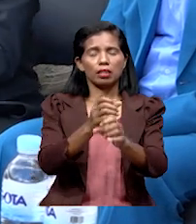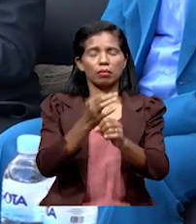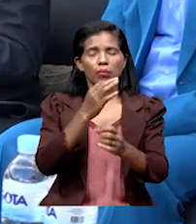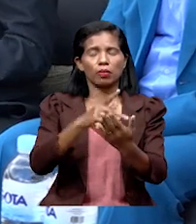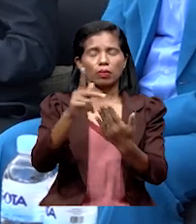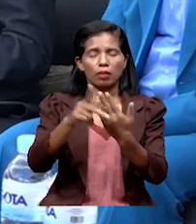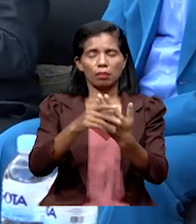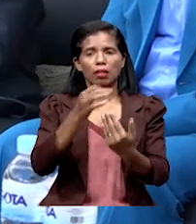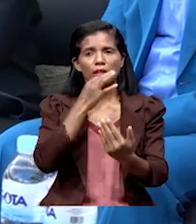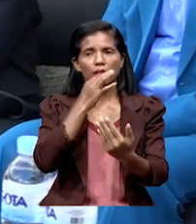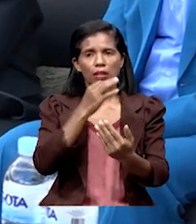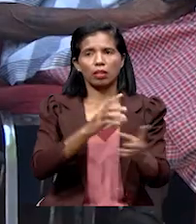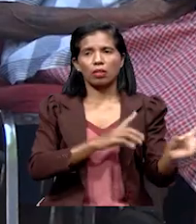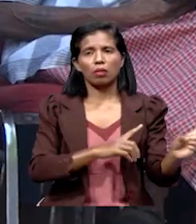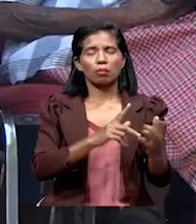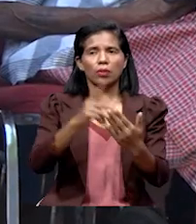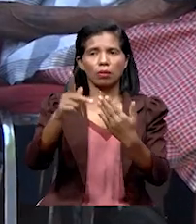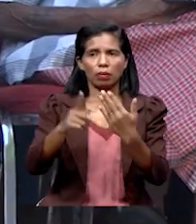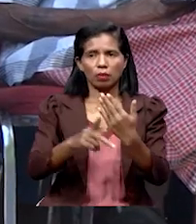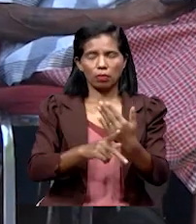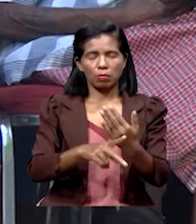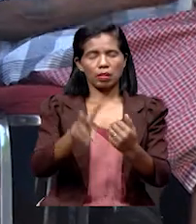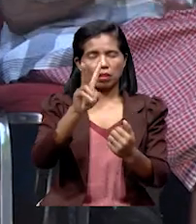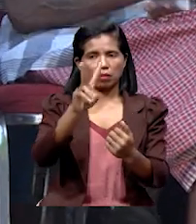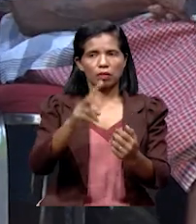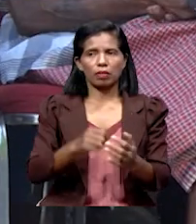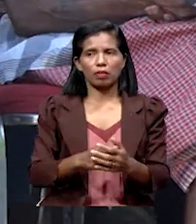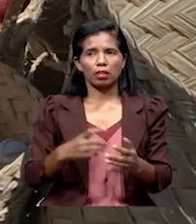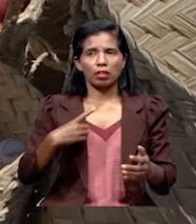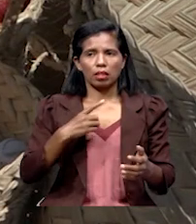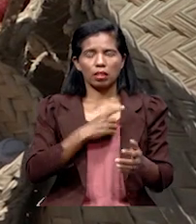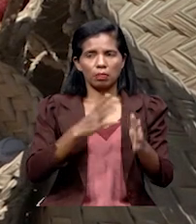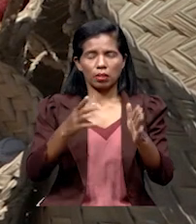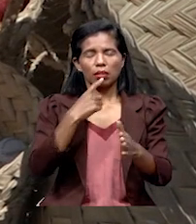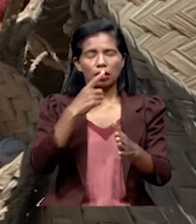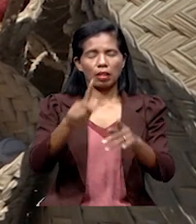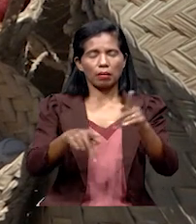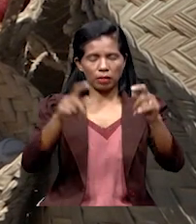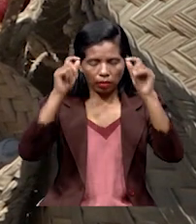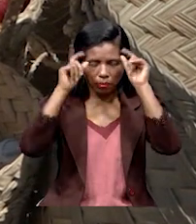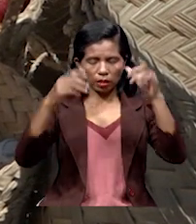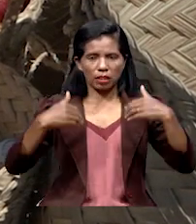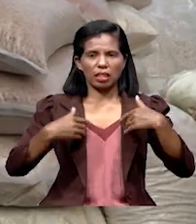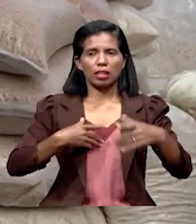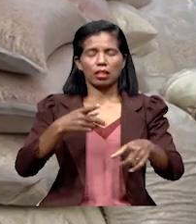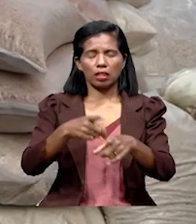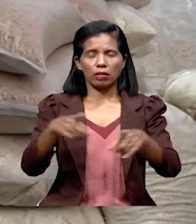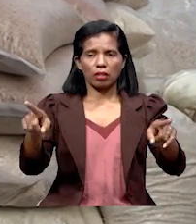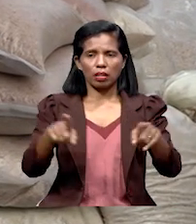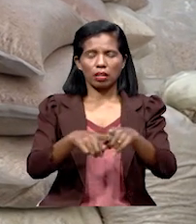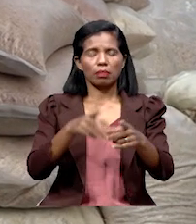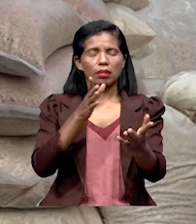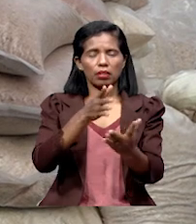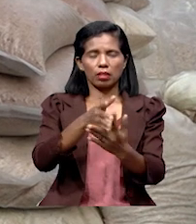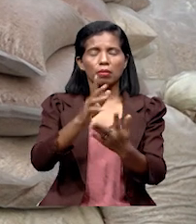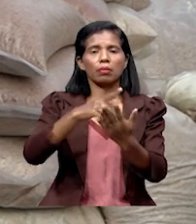governo implementa fala e programa cesta básica para fase da Ruag. Deputado Nihateteng, Sidadan Timorong e Direito Hanesang atu bele acessa programa